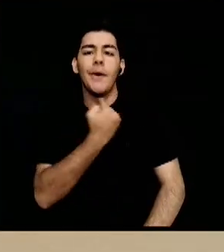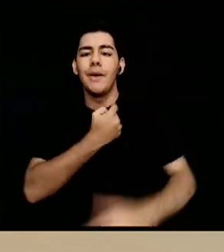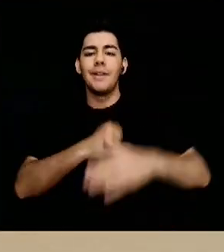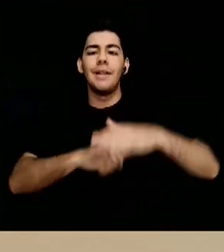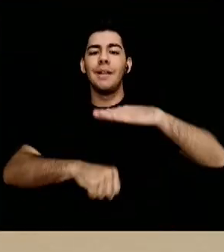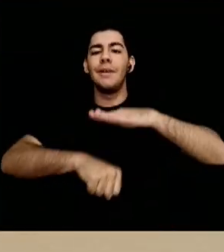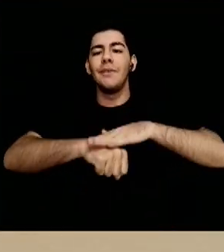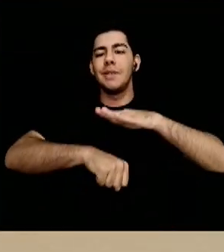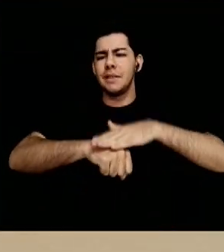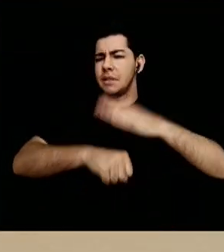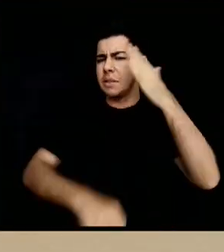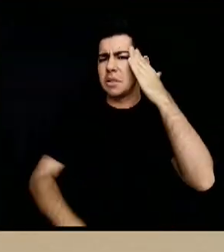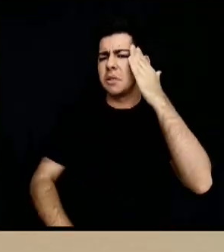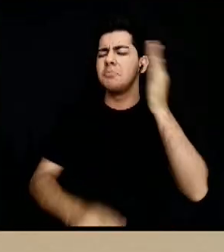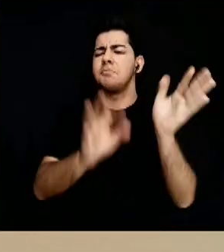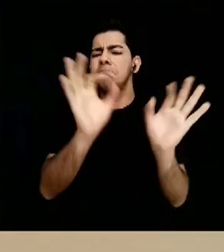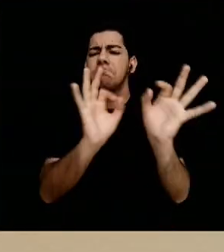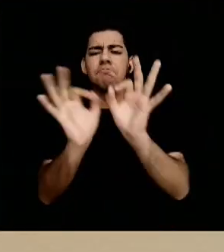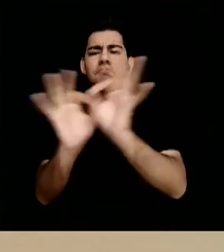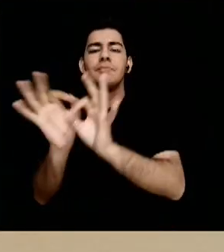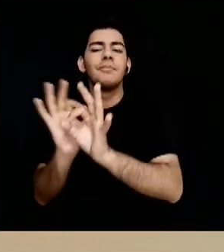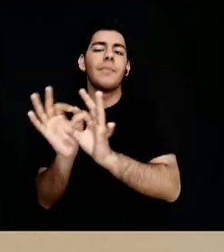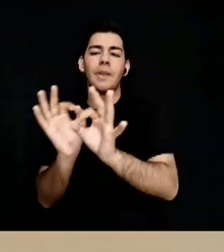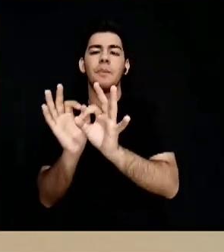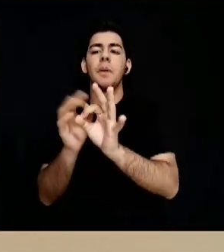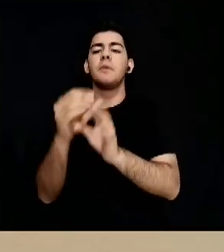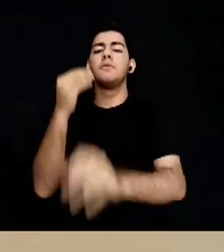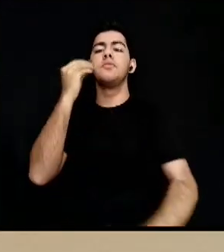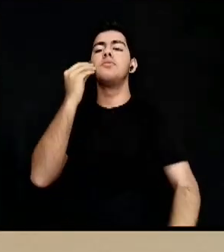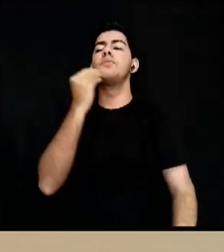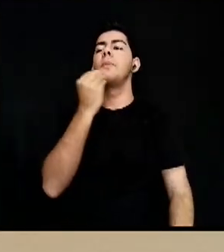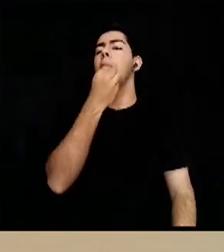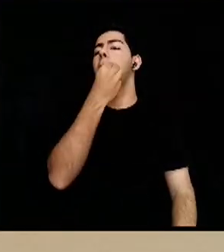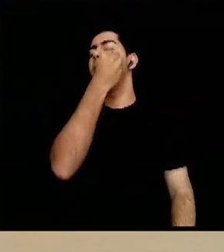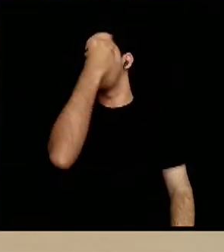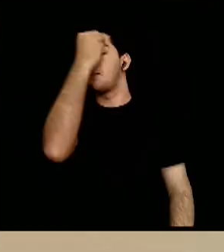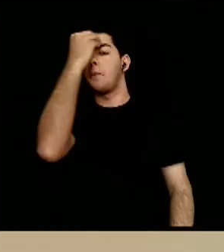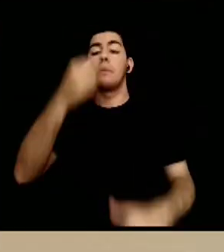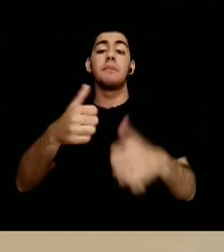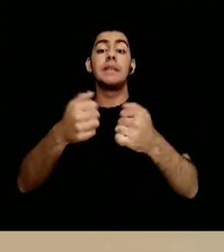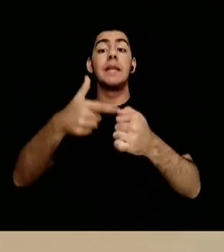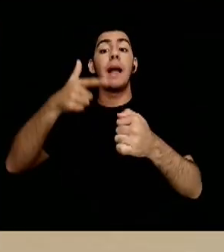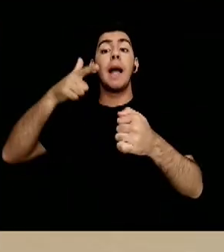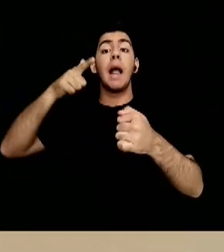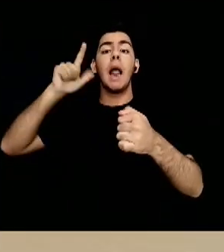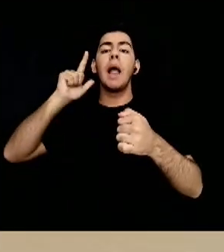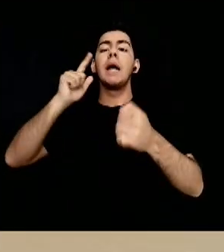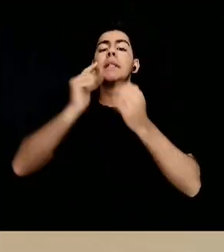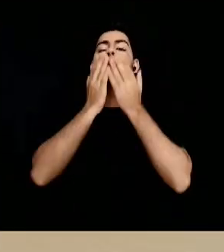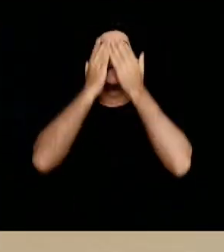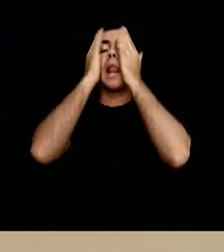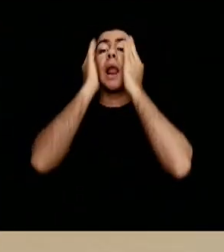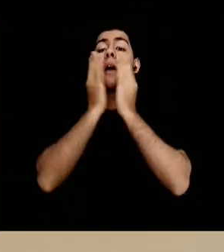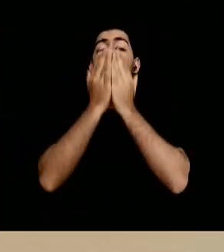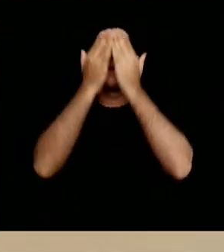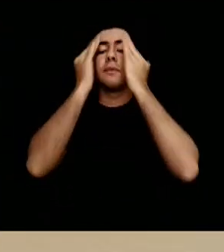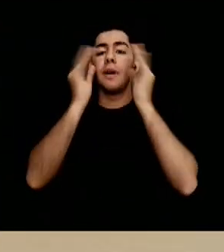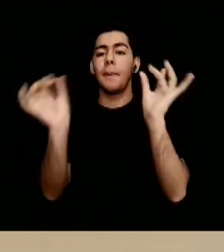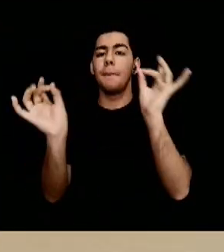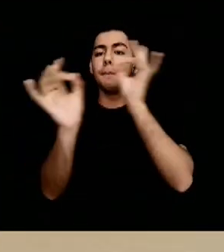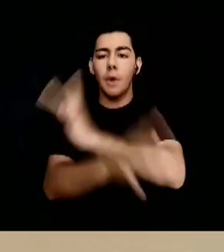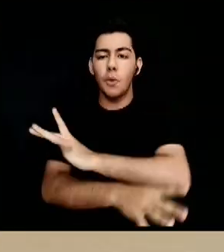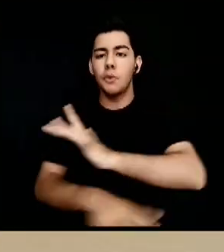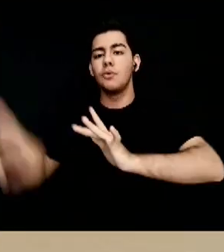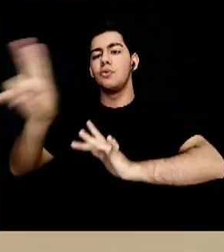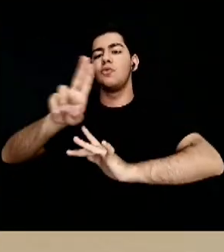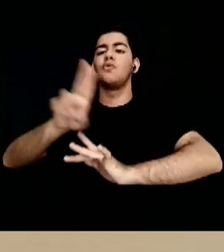preparação para maquiagem, né? A gente tem que preparar a pele antes de colocar a maquiagem. E aqui foi feito isso. A